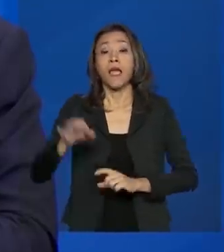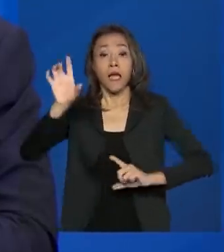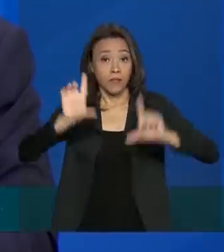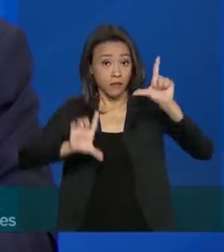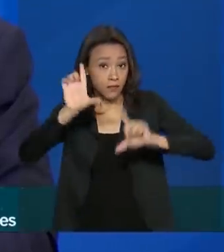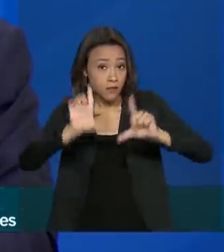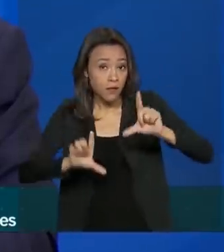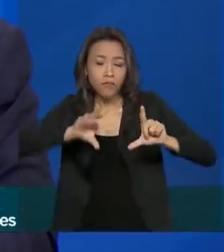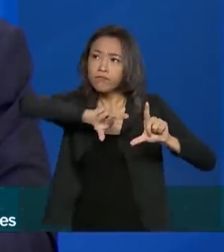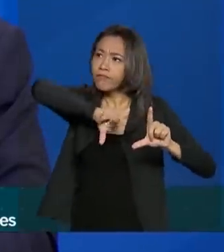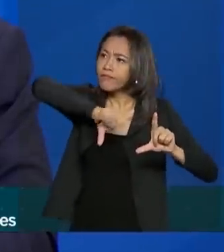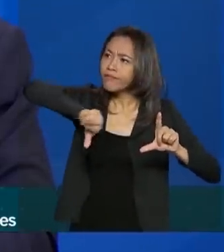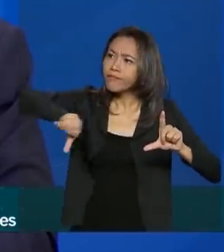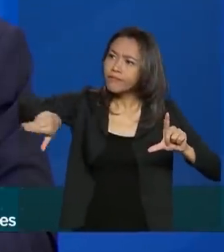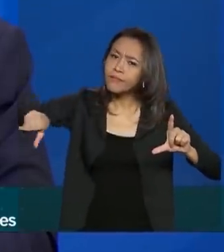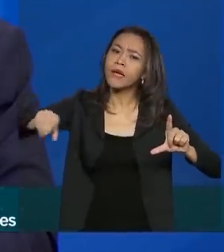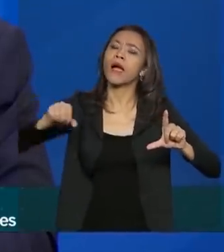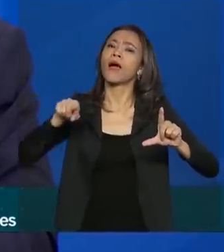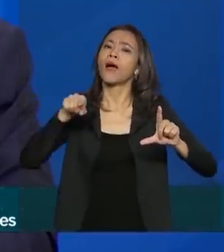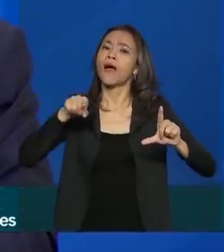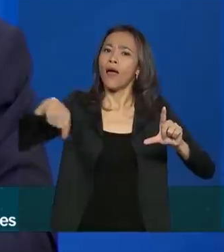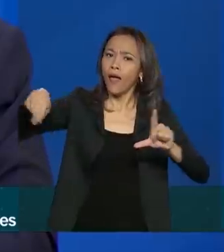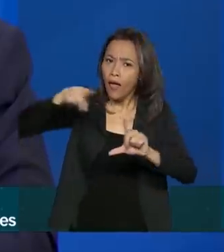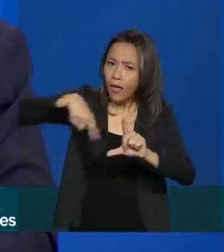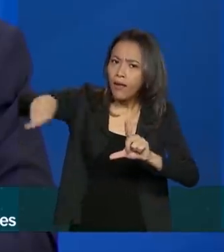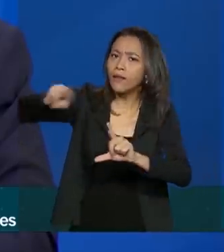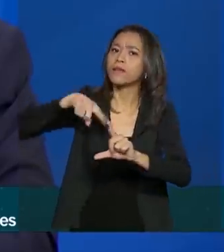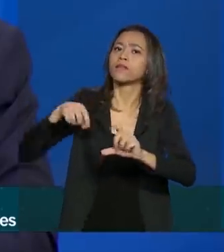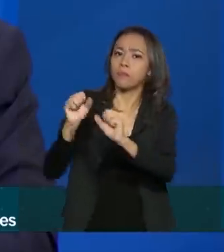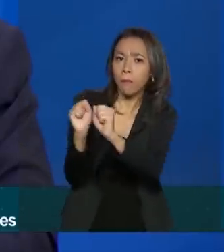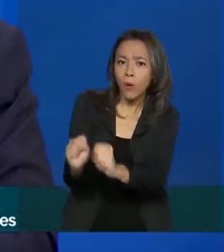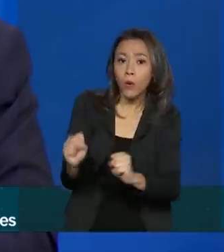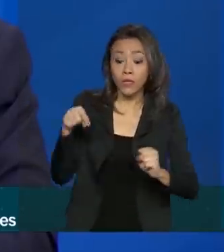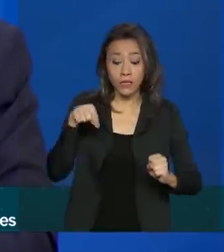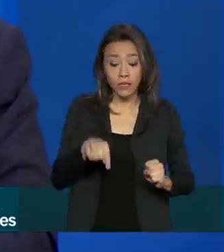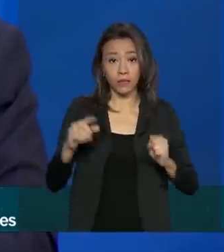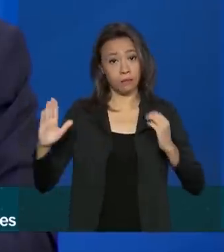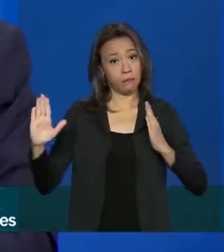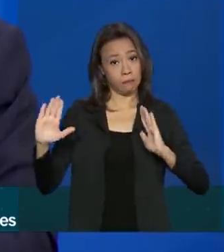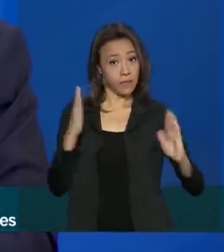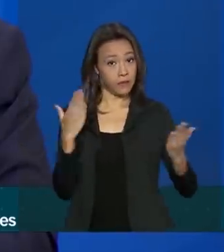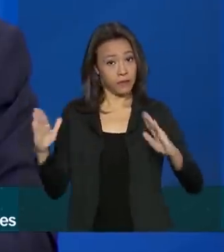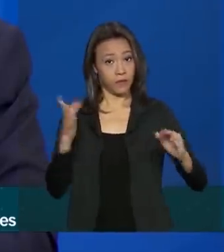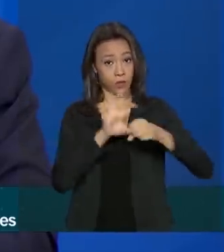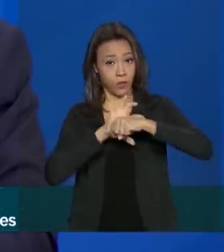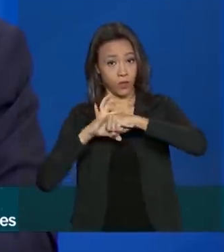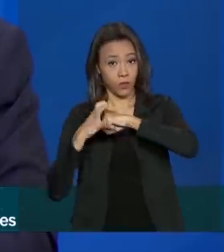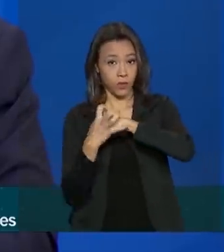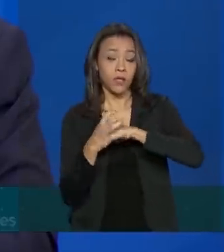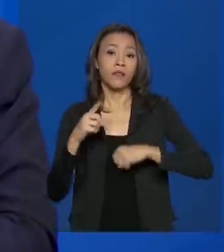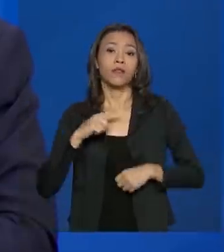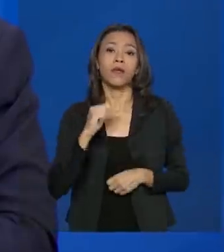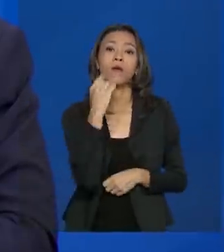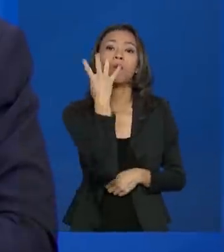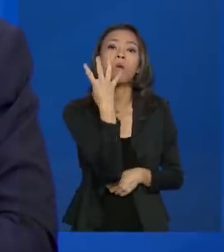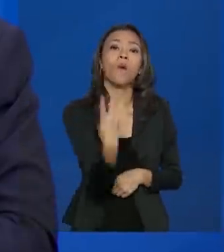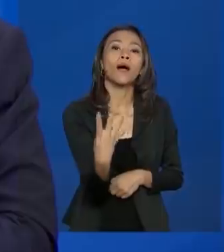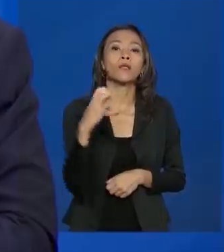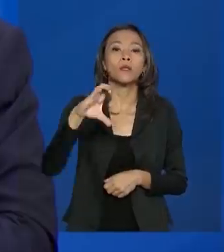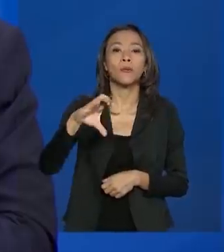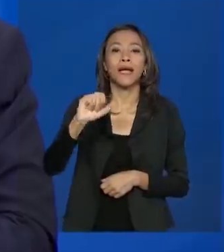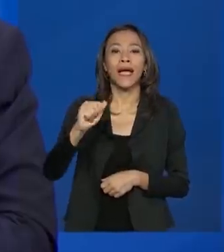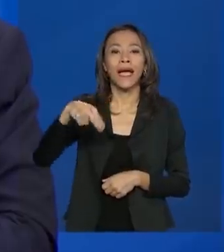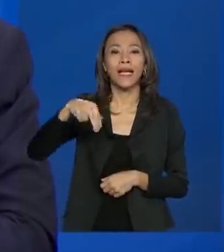televisão elas podem excepcionalmente durante esse período terem é 4 canais